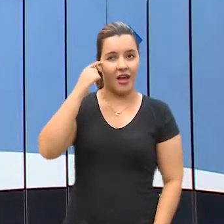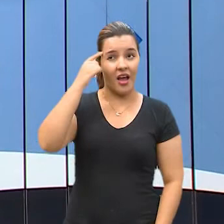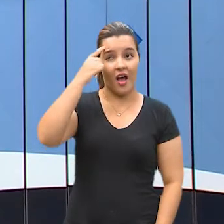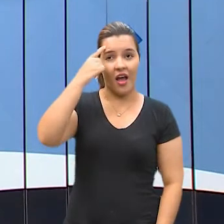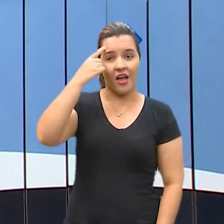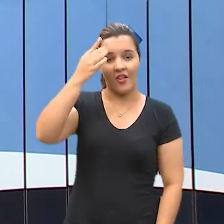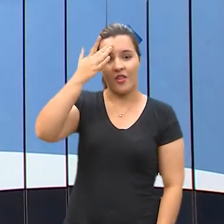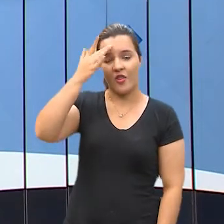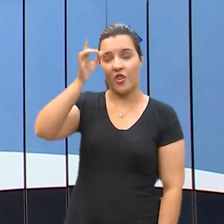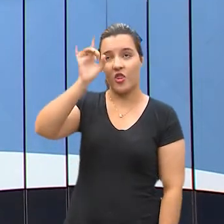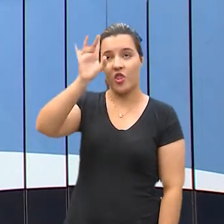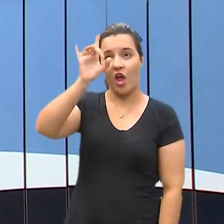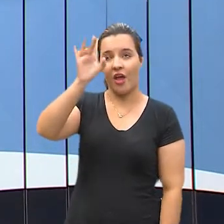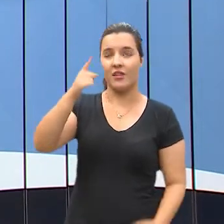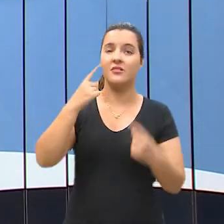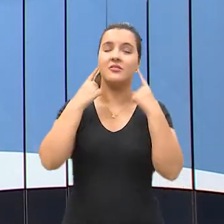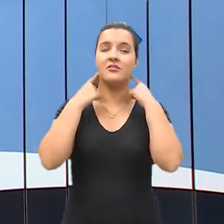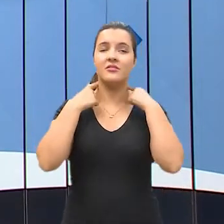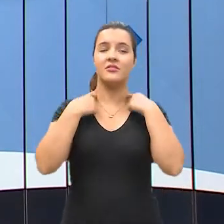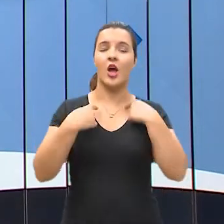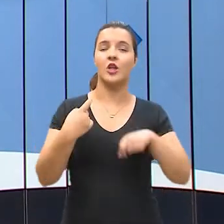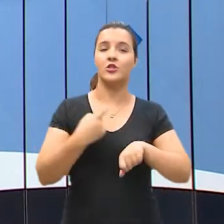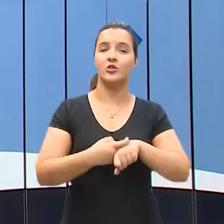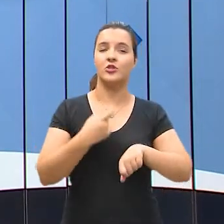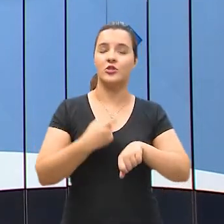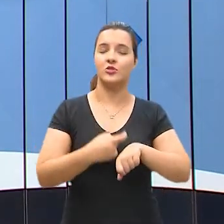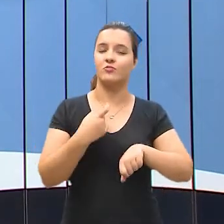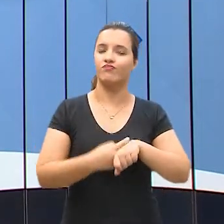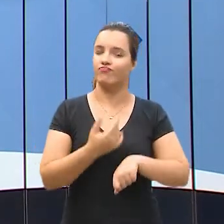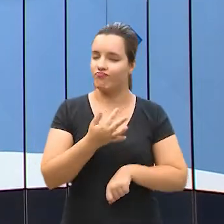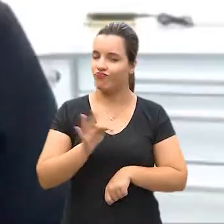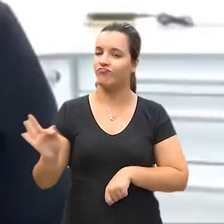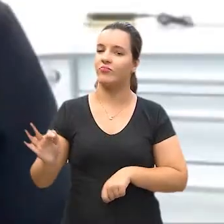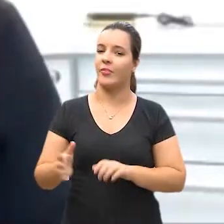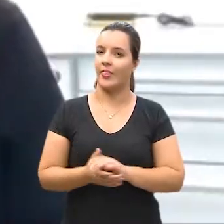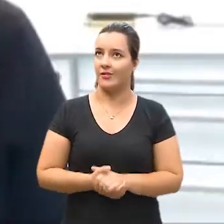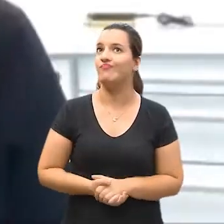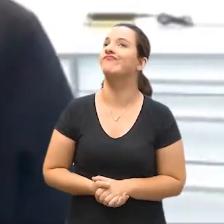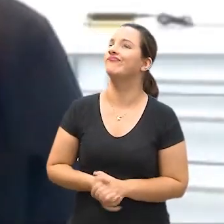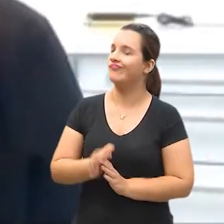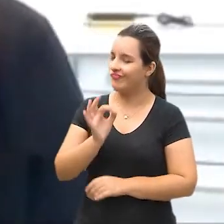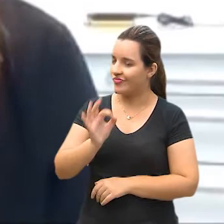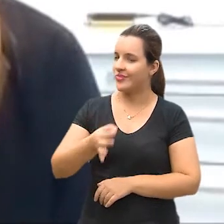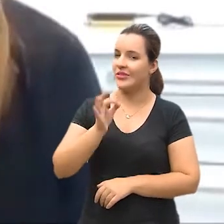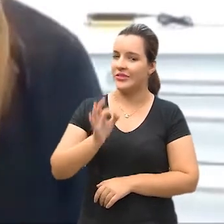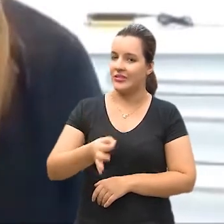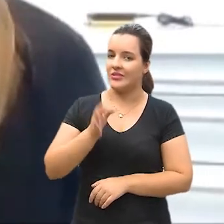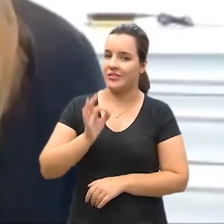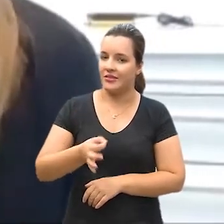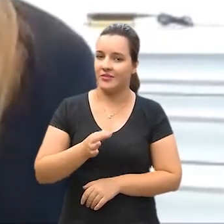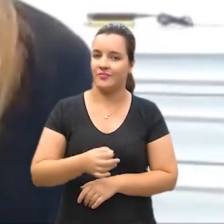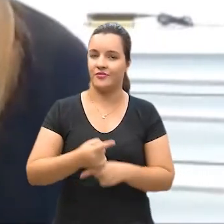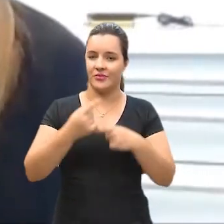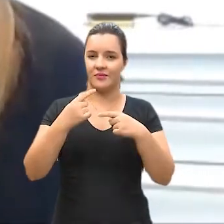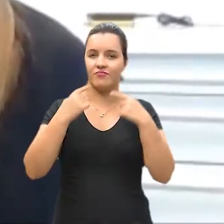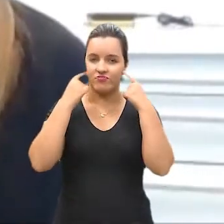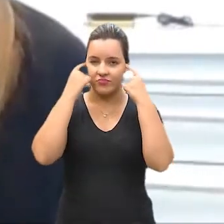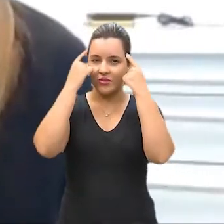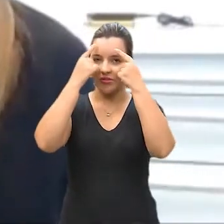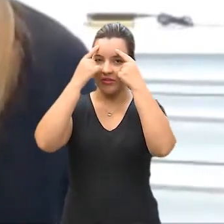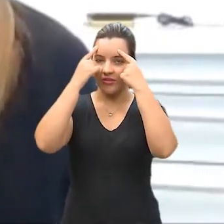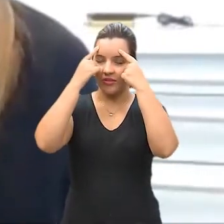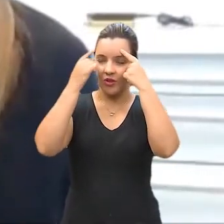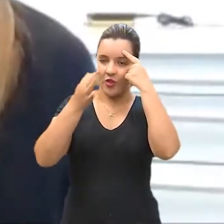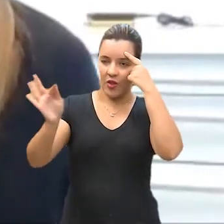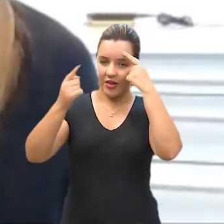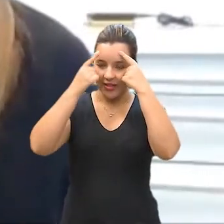sente aqui a região do pescoço mais tensa Isso, também, né? isso, isso. Toda essa tensão muscular, essa tensão sobre